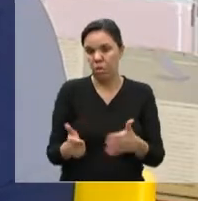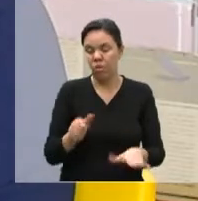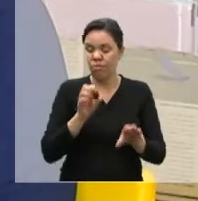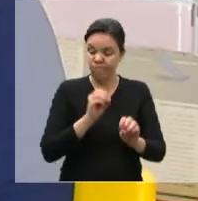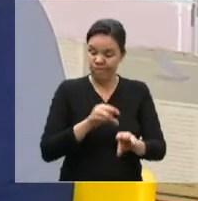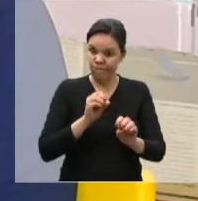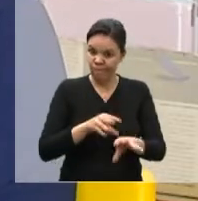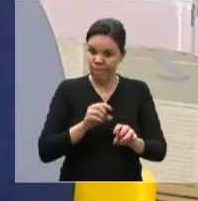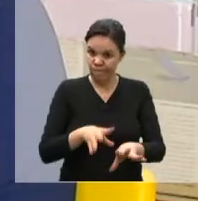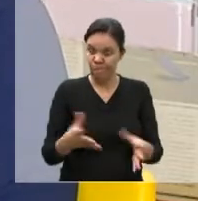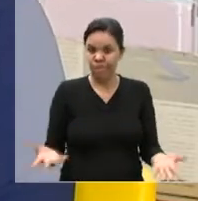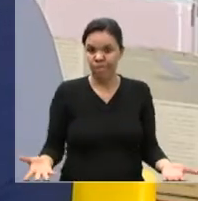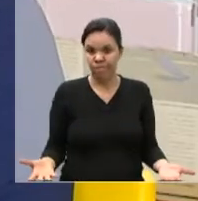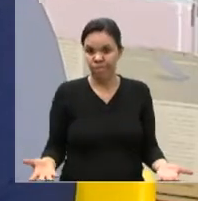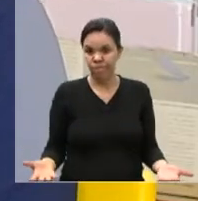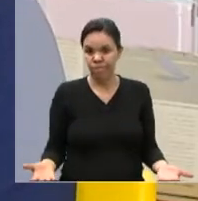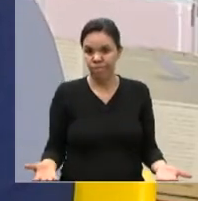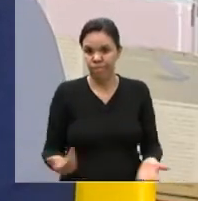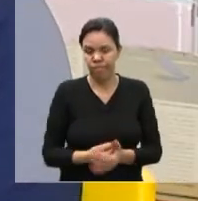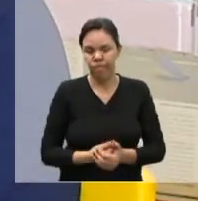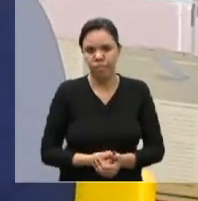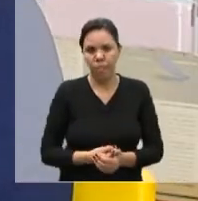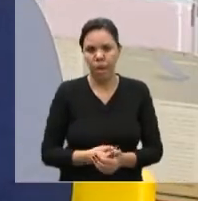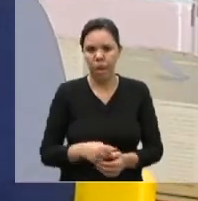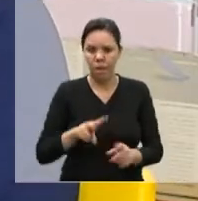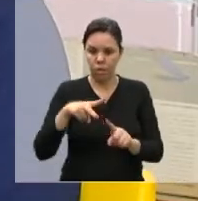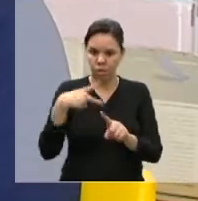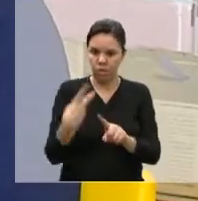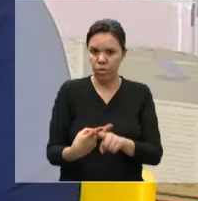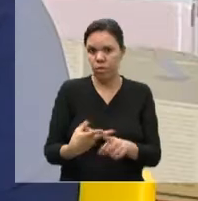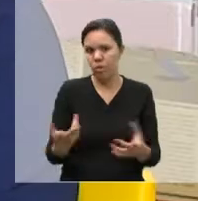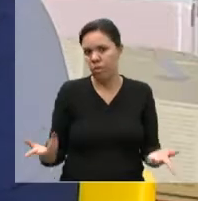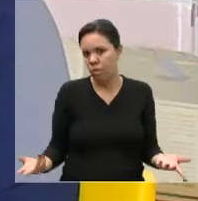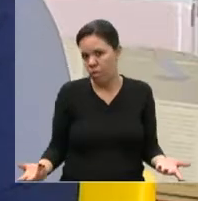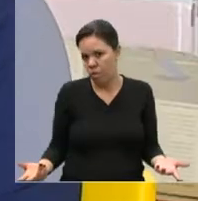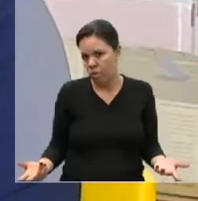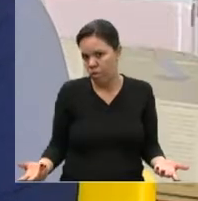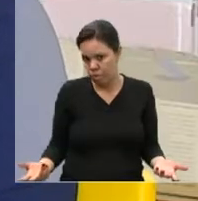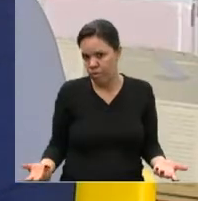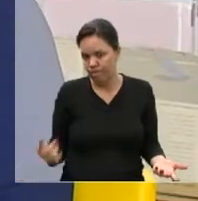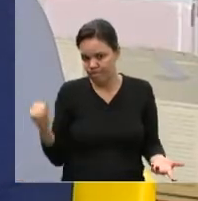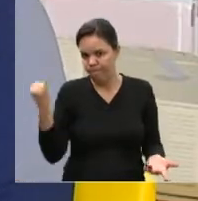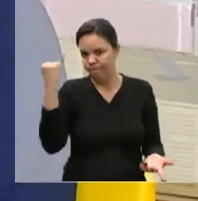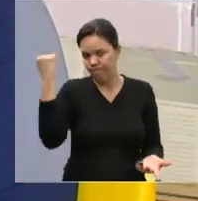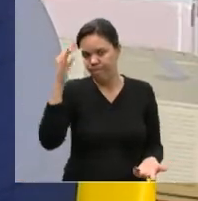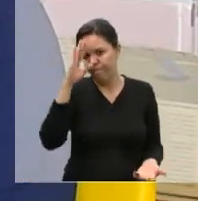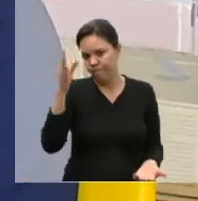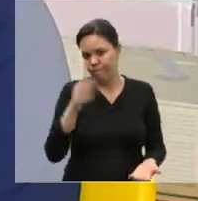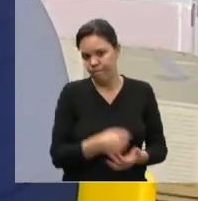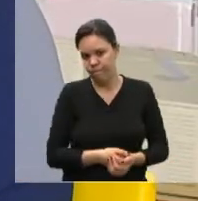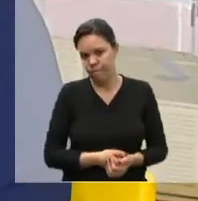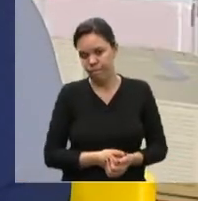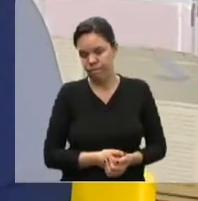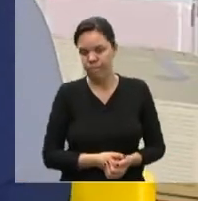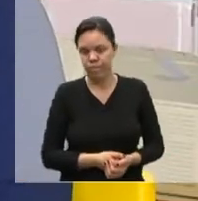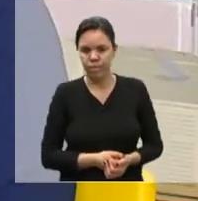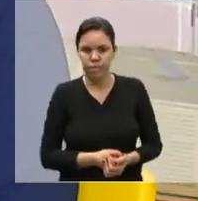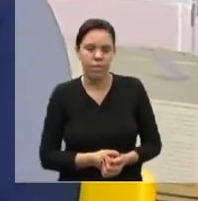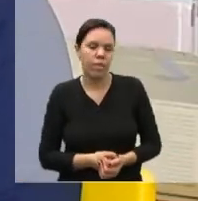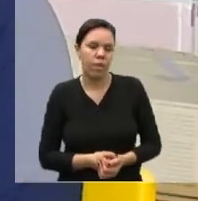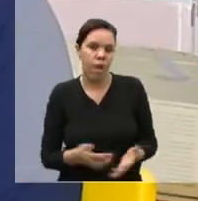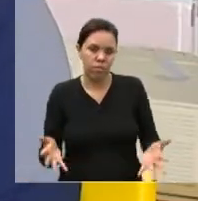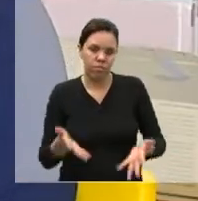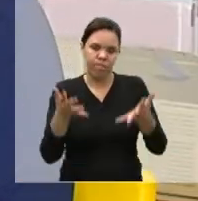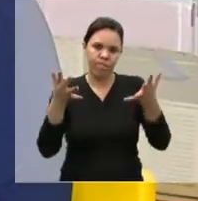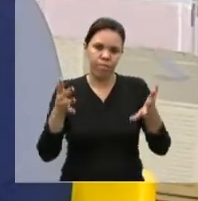e a gente busca incentivar esses alunos o máximo que a gente pode. A gente tem um corpo docente aqui e uma gestão extremamente democrática, um